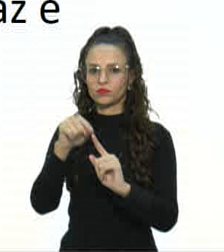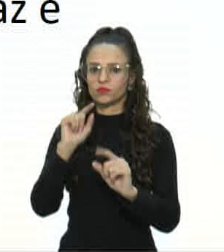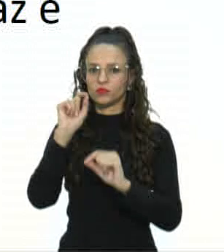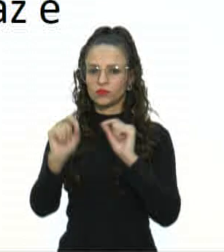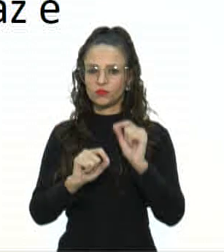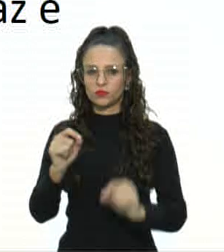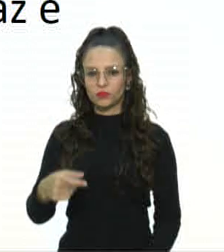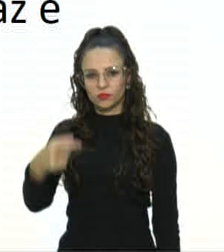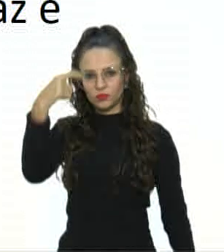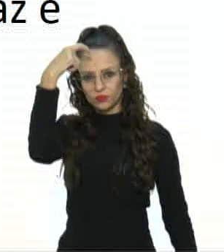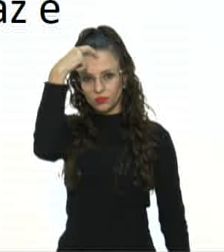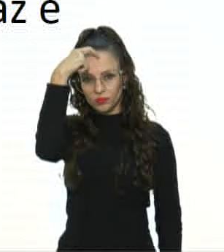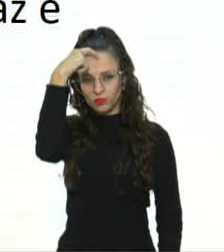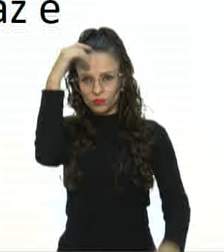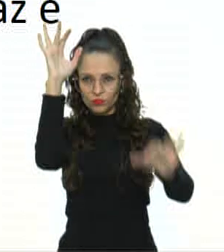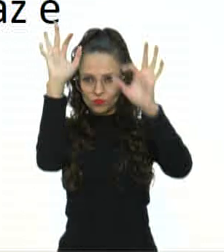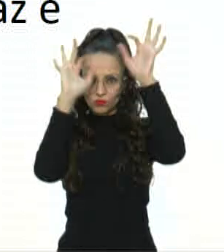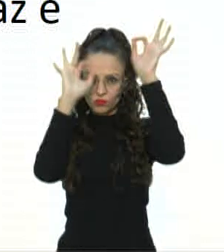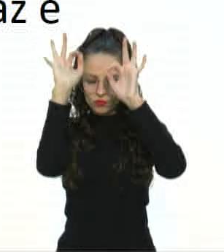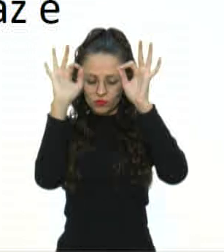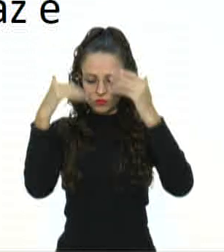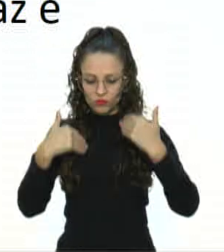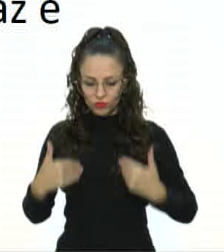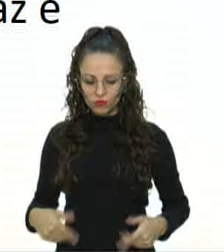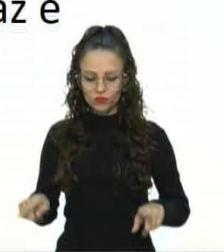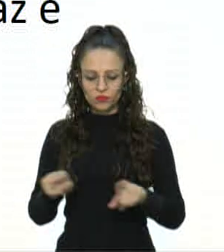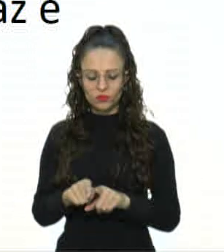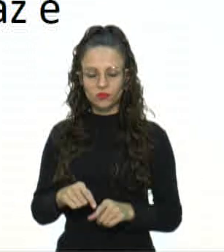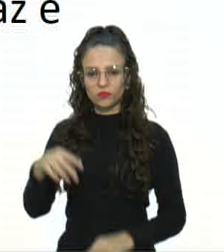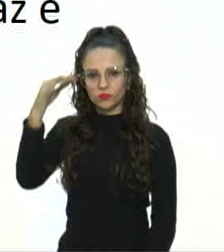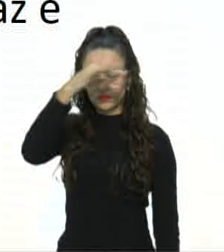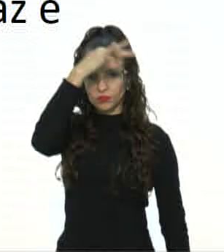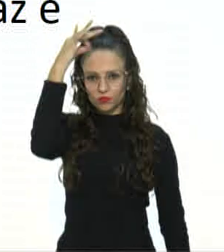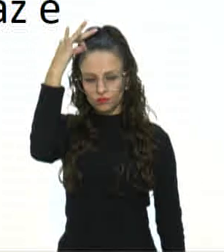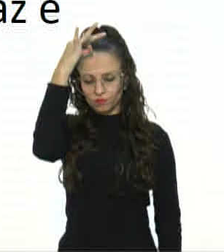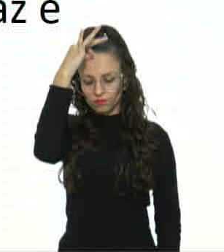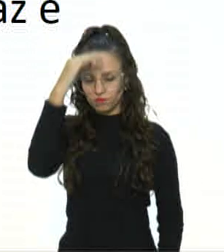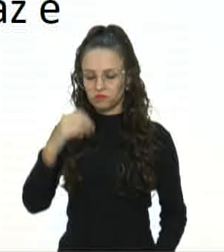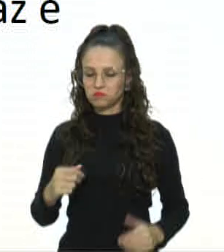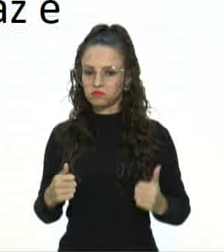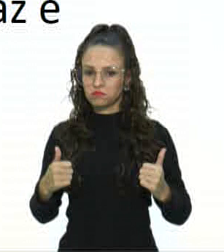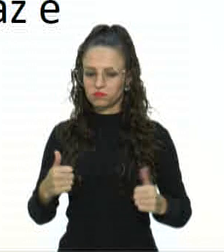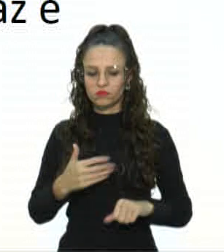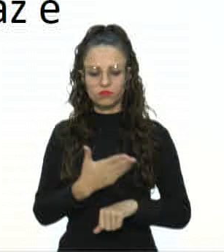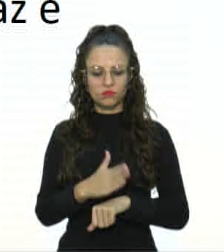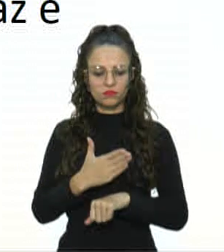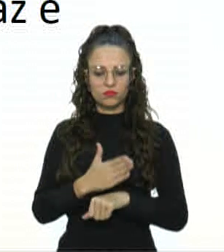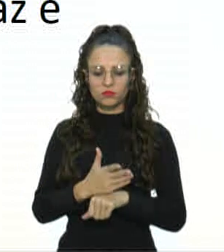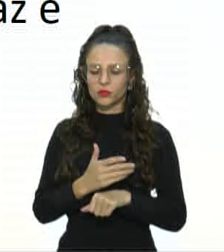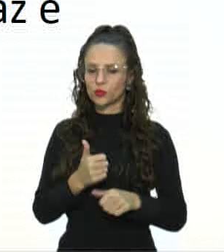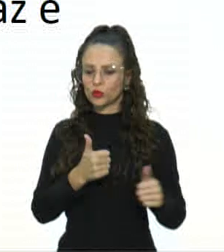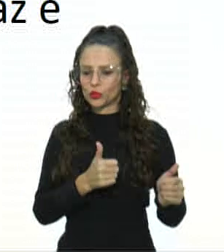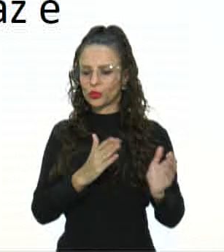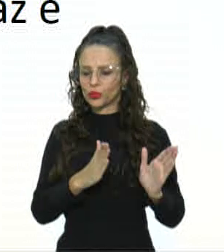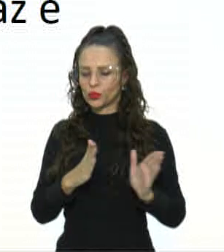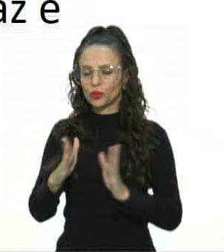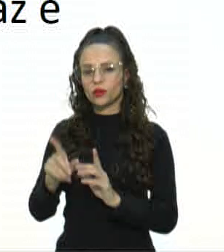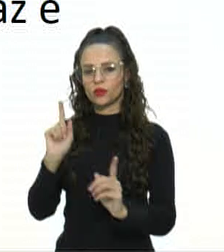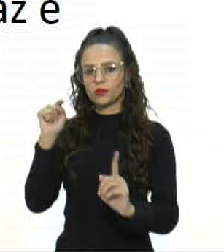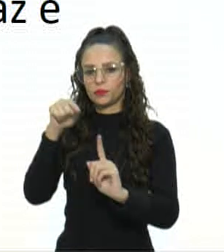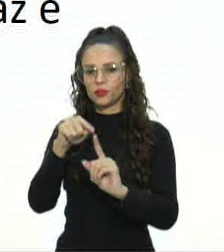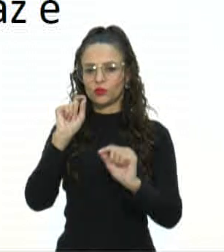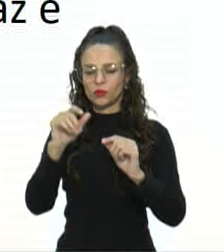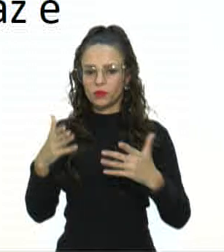moldar a mente e o corpo, cultivar um espírito vigoroso e, através do treino correto e rígido, ter por objetivo